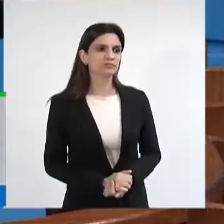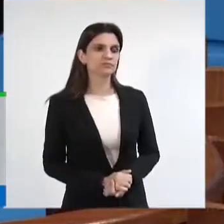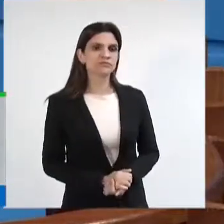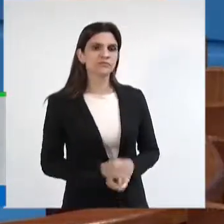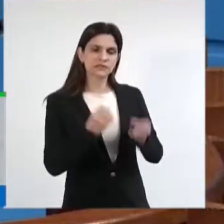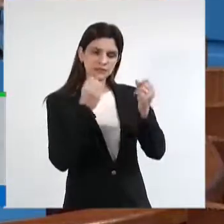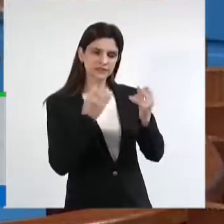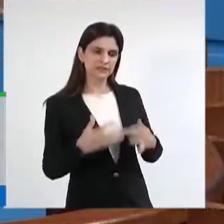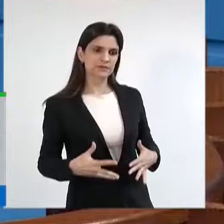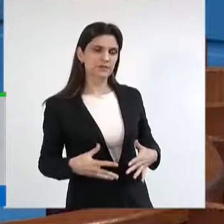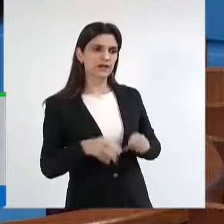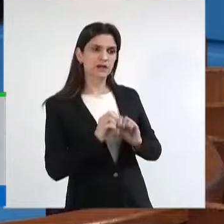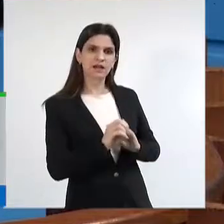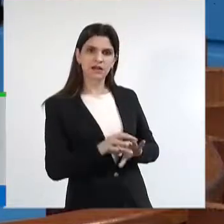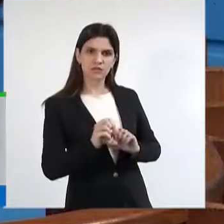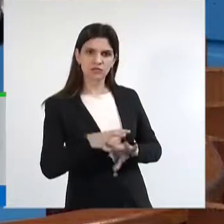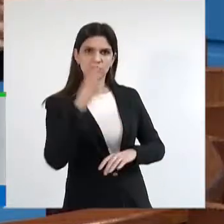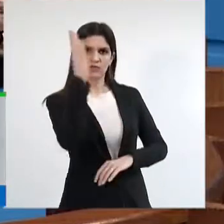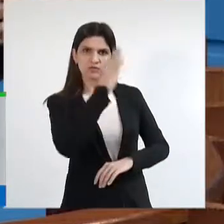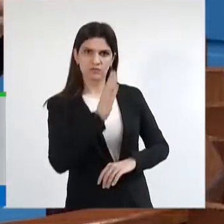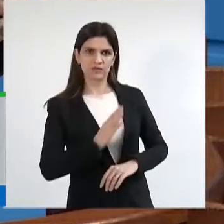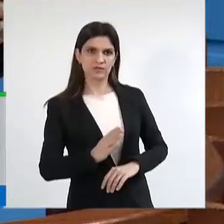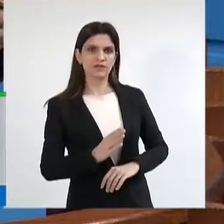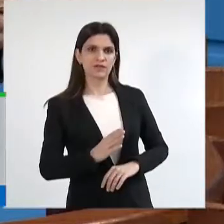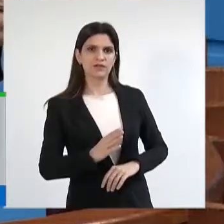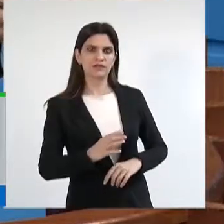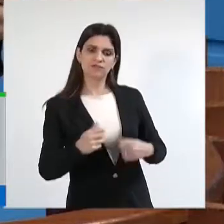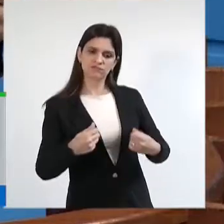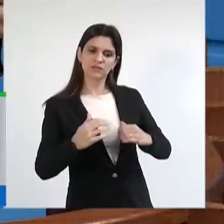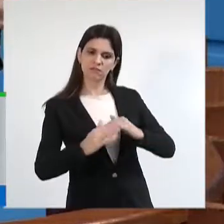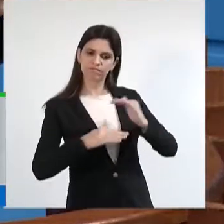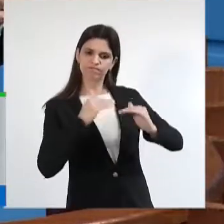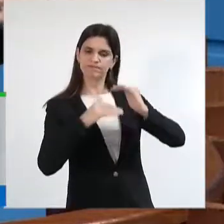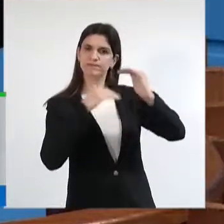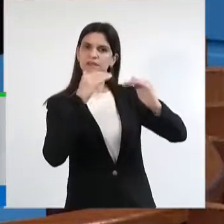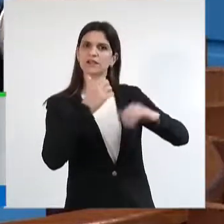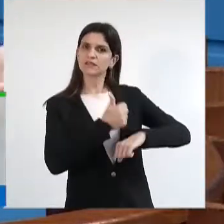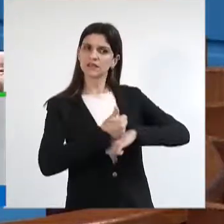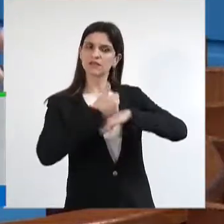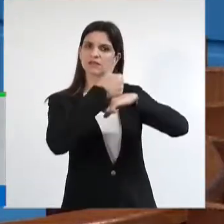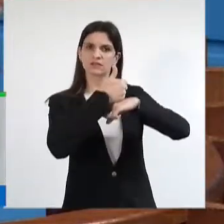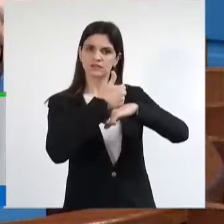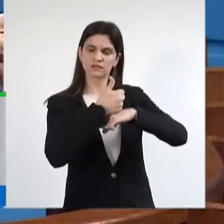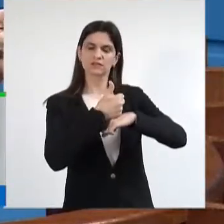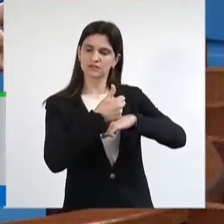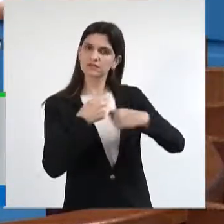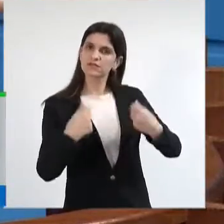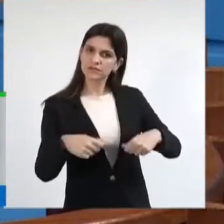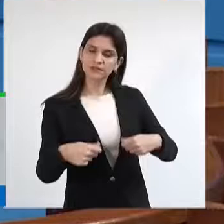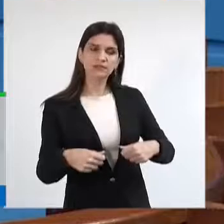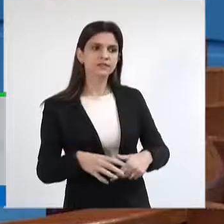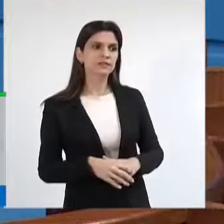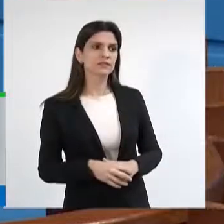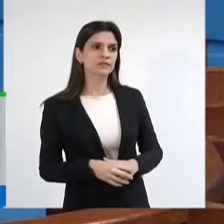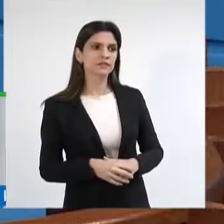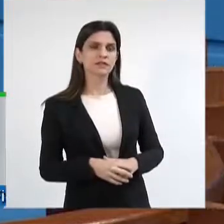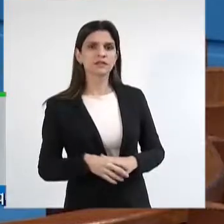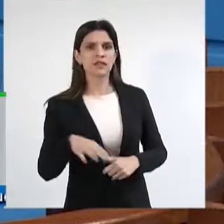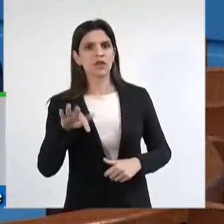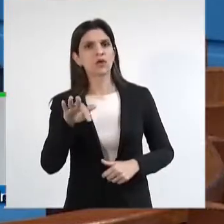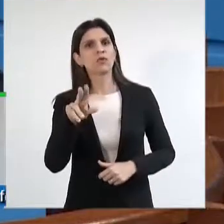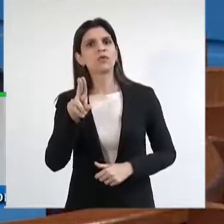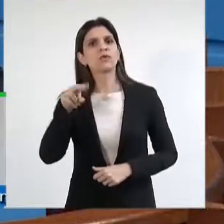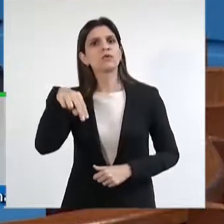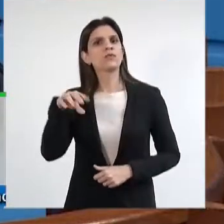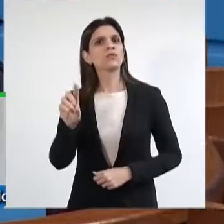a educação brasileira precisa avançar na qualidade, né? Inclusive, quando eu estava falando aqui do Fundeb, o